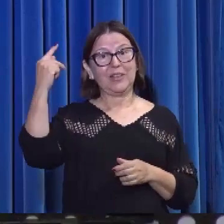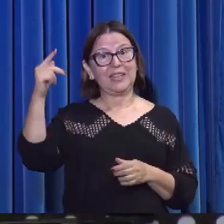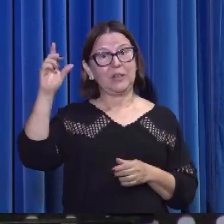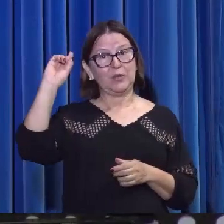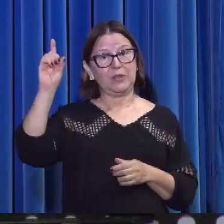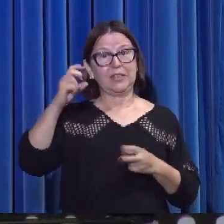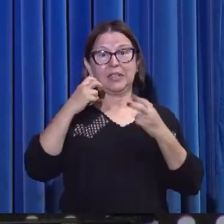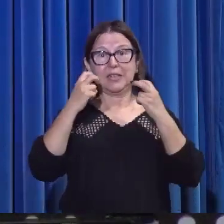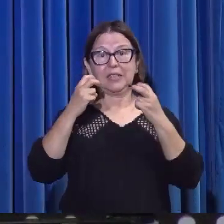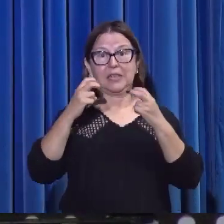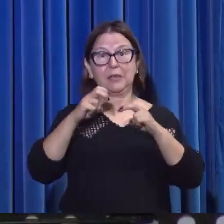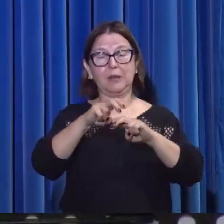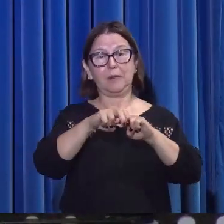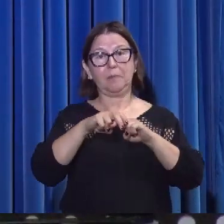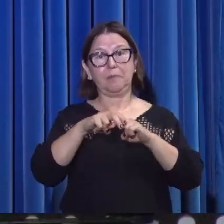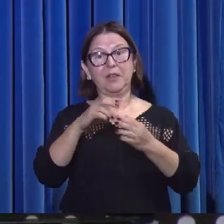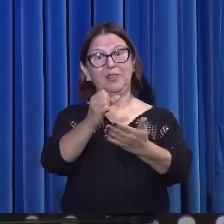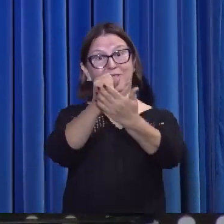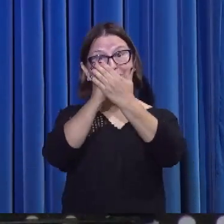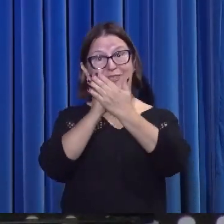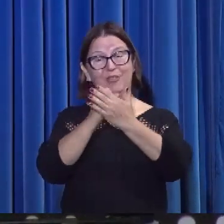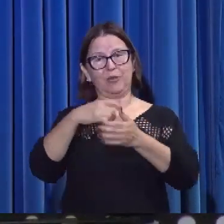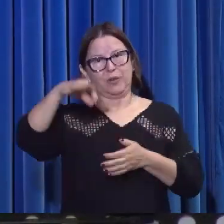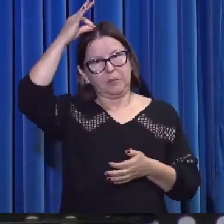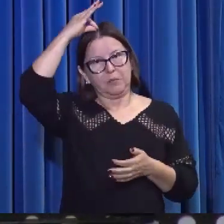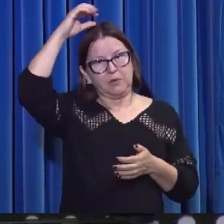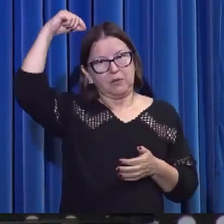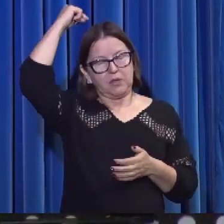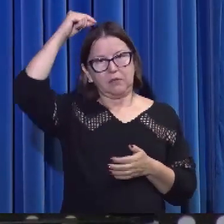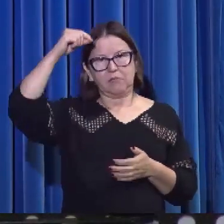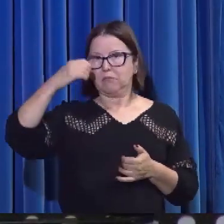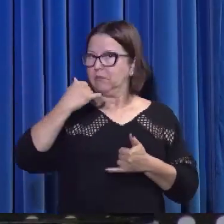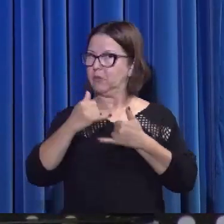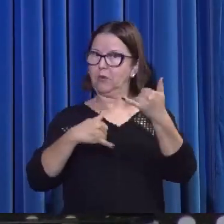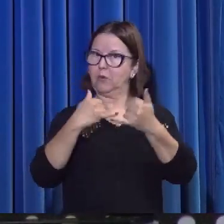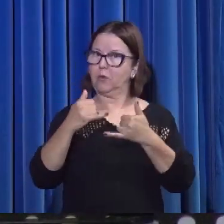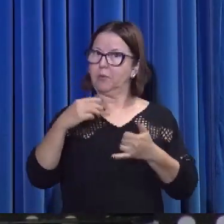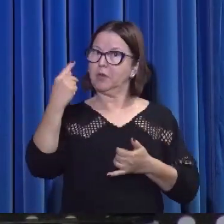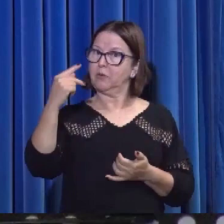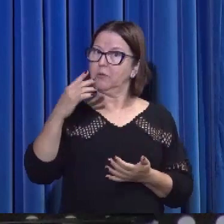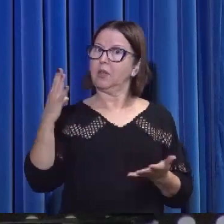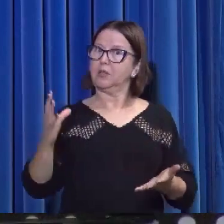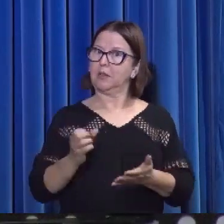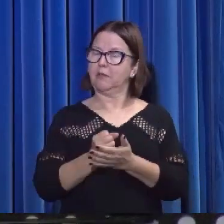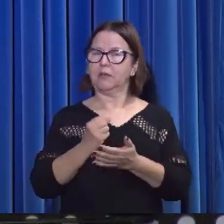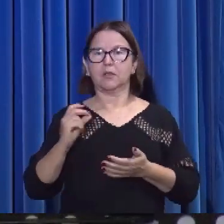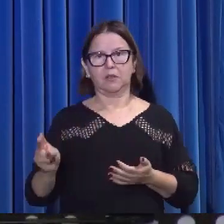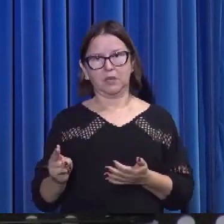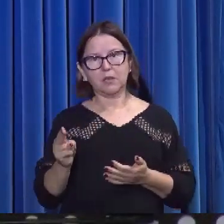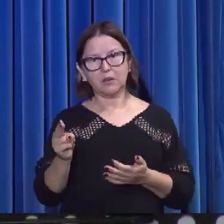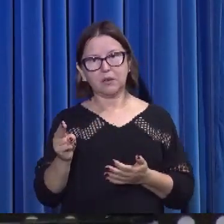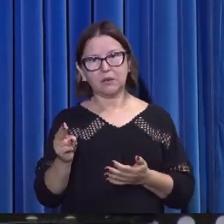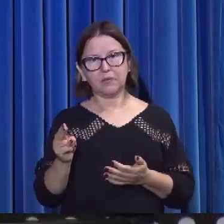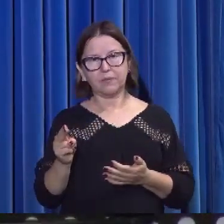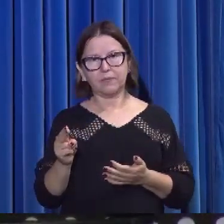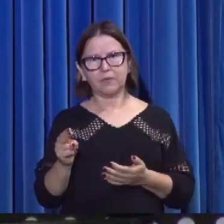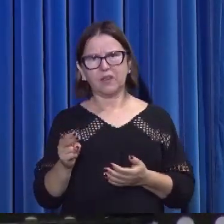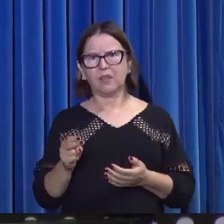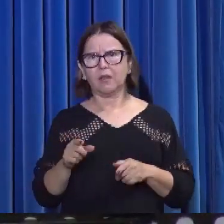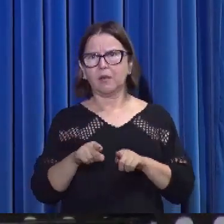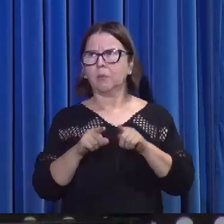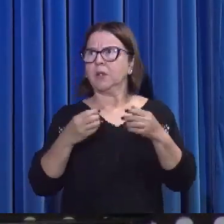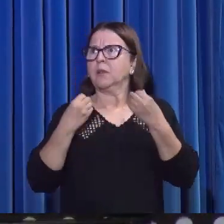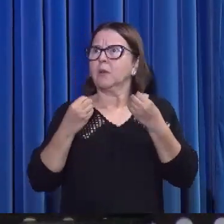Santo, enquanto há tempo. Não brinque com a sua salvação eterna. Como que eu posso fazer